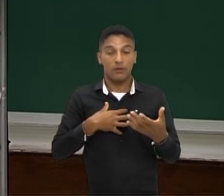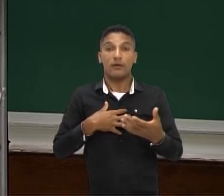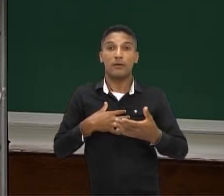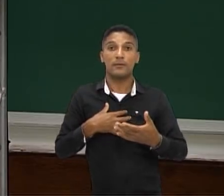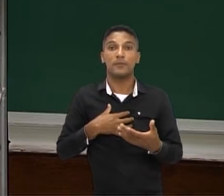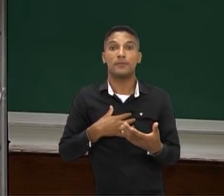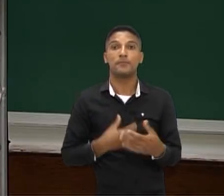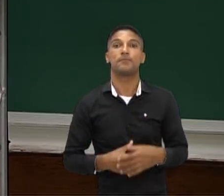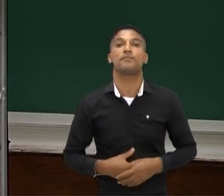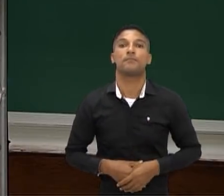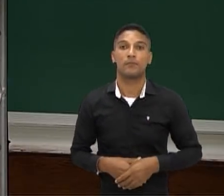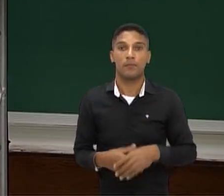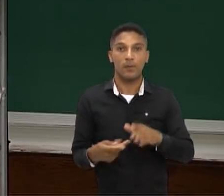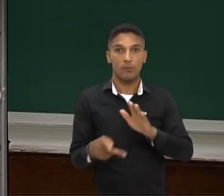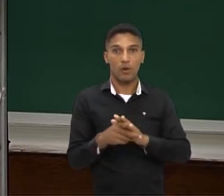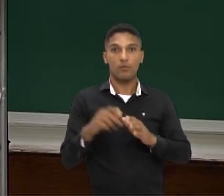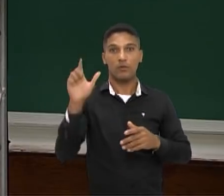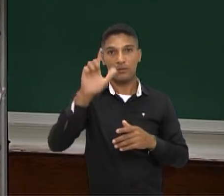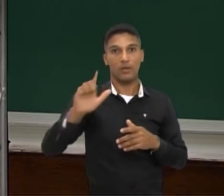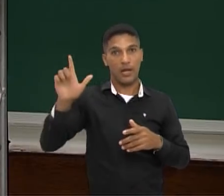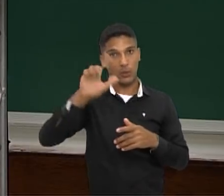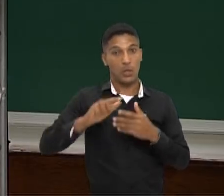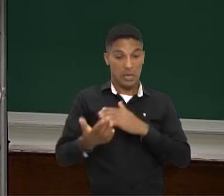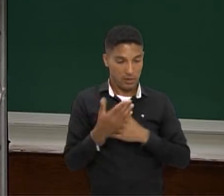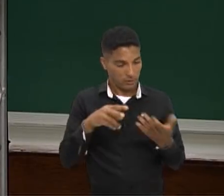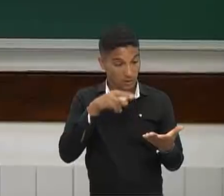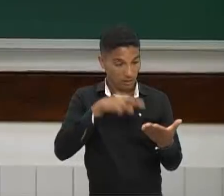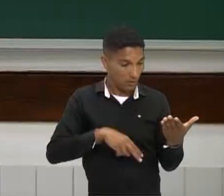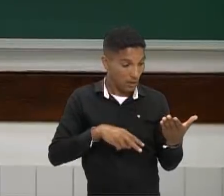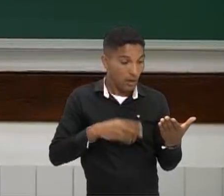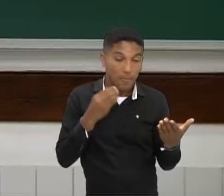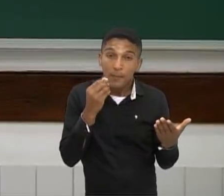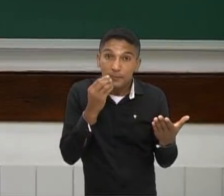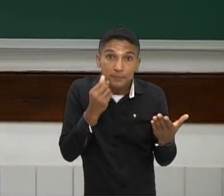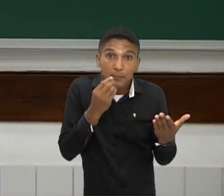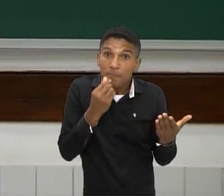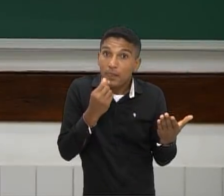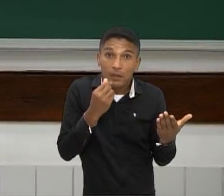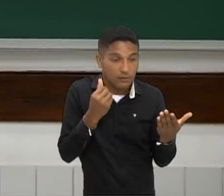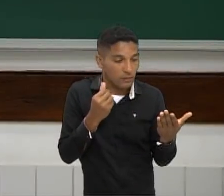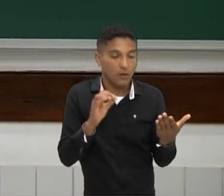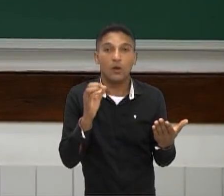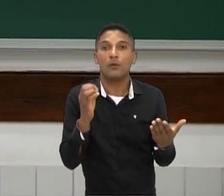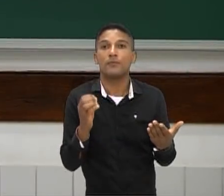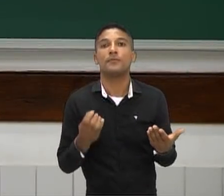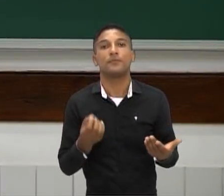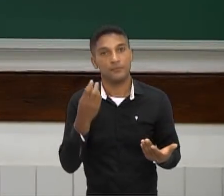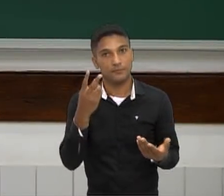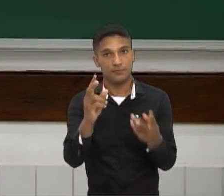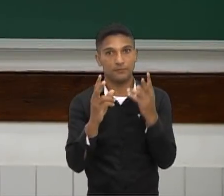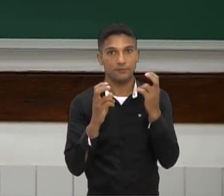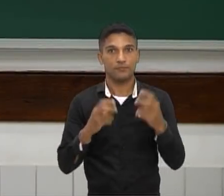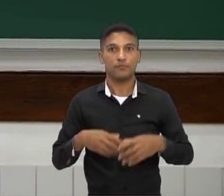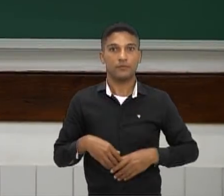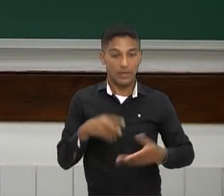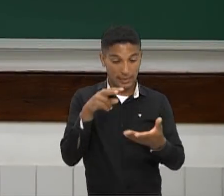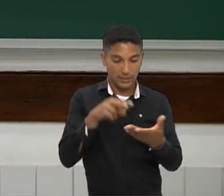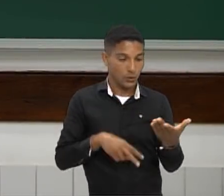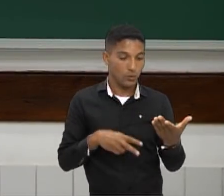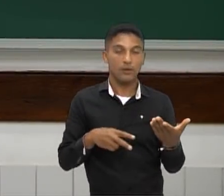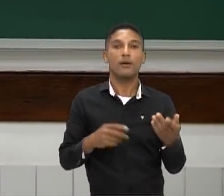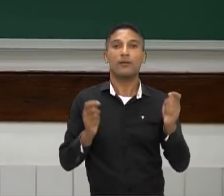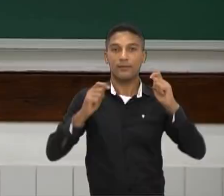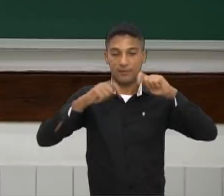aí um recurso literário sendo utilizado para desencadear uma sensação no leitor e tornar a leitura realmente um